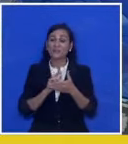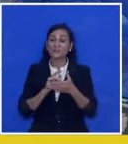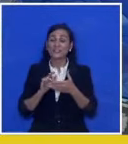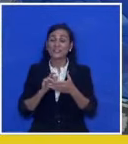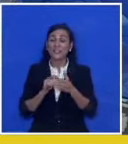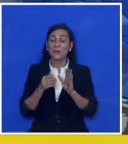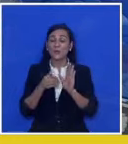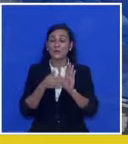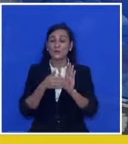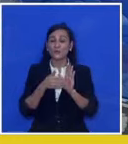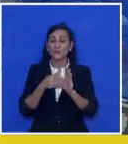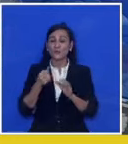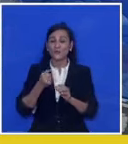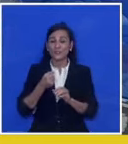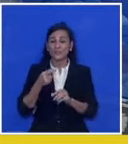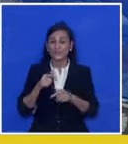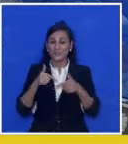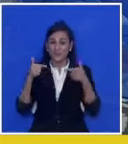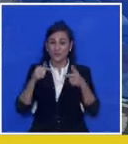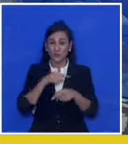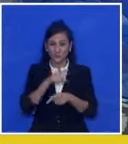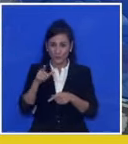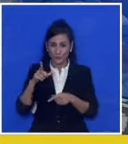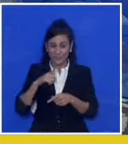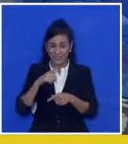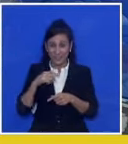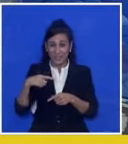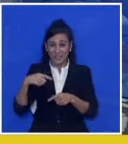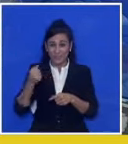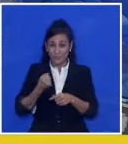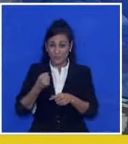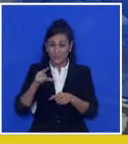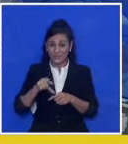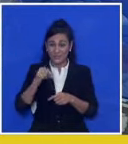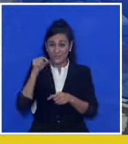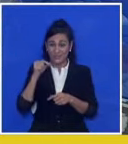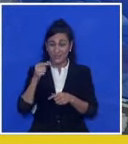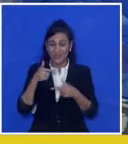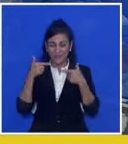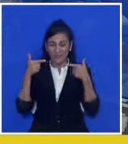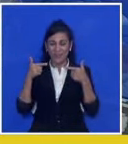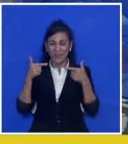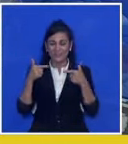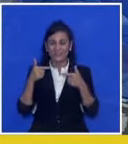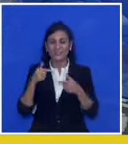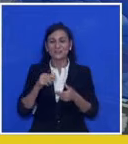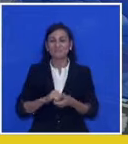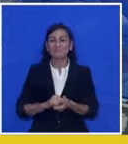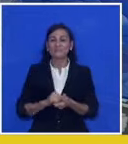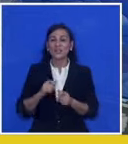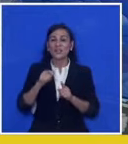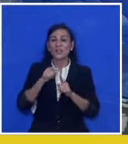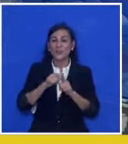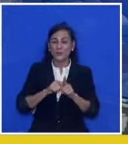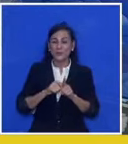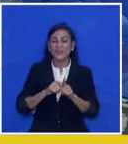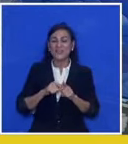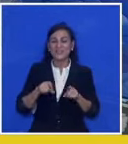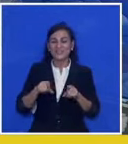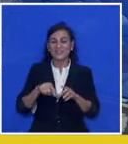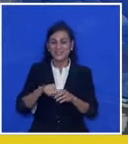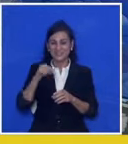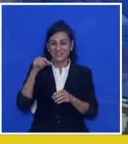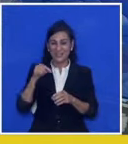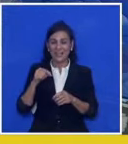você aposta os seus números da sorte. Todo mundo tem os seus, na verdade. São sorteados 7 números e um mês da sorte para o concurso. Você